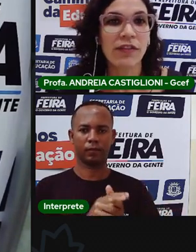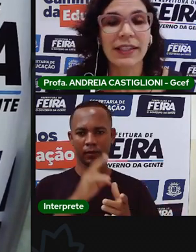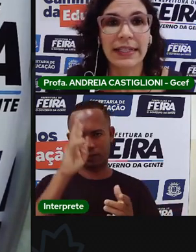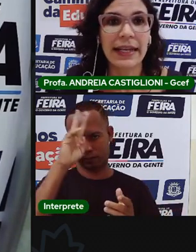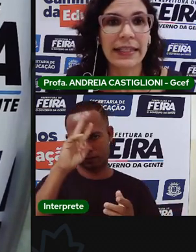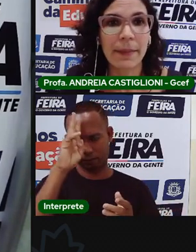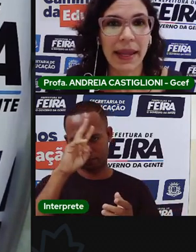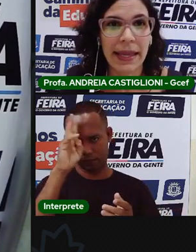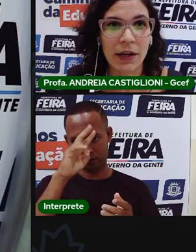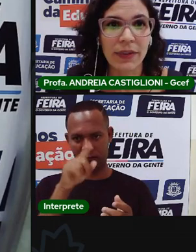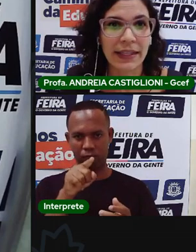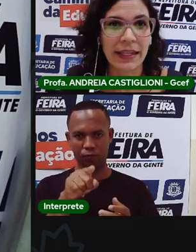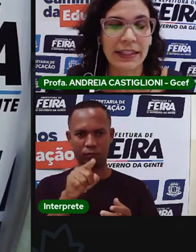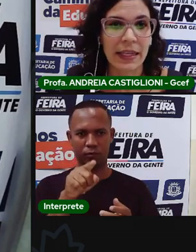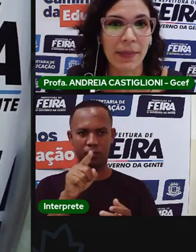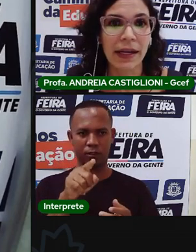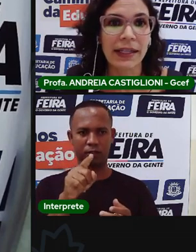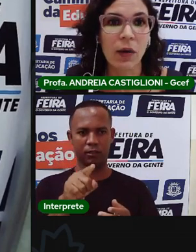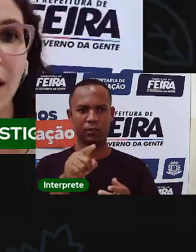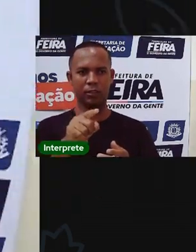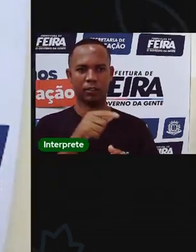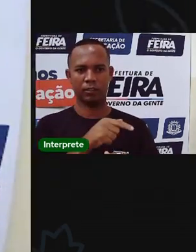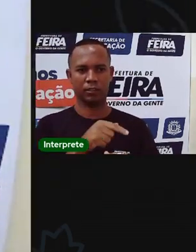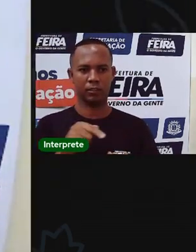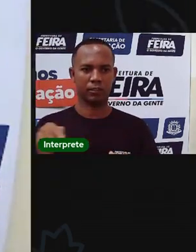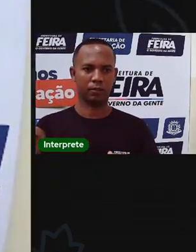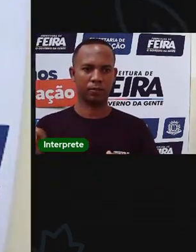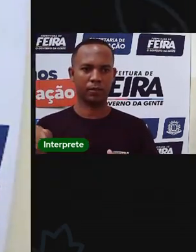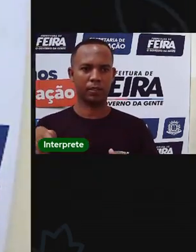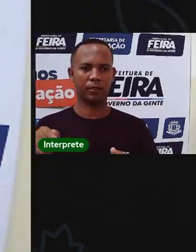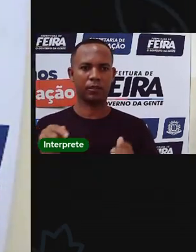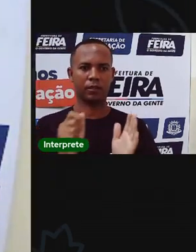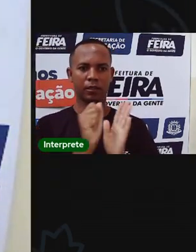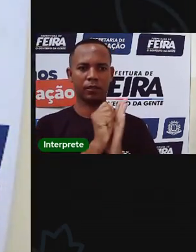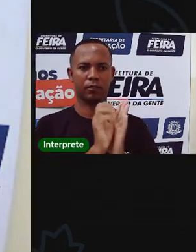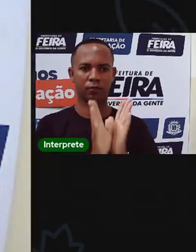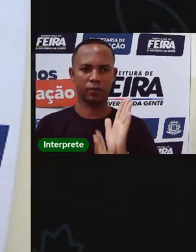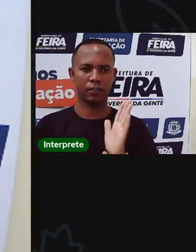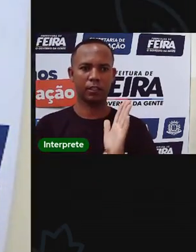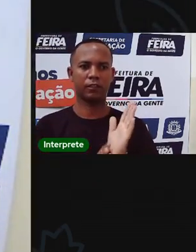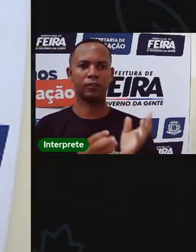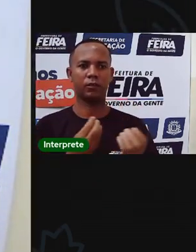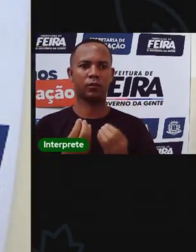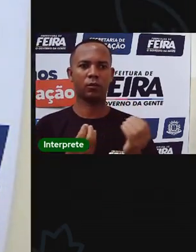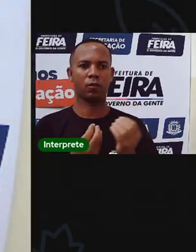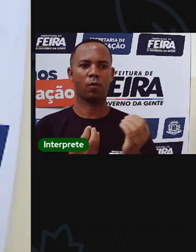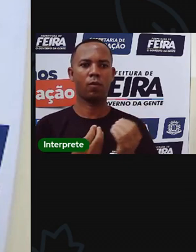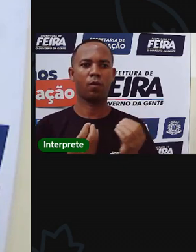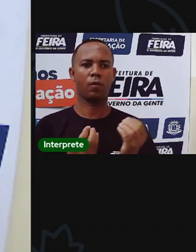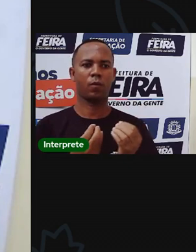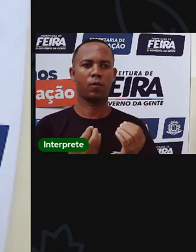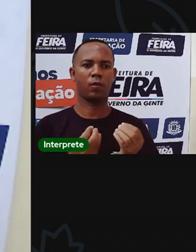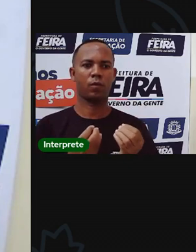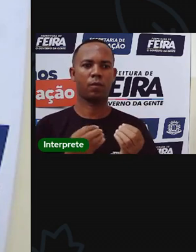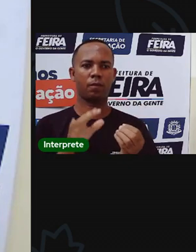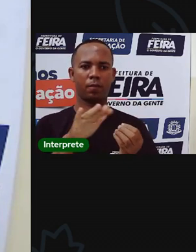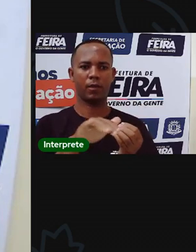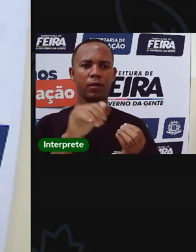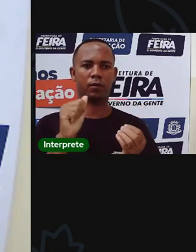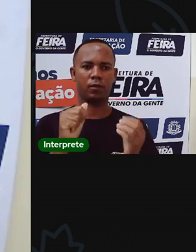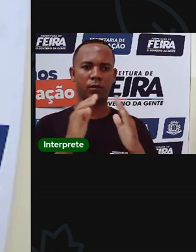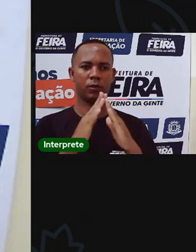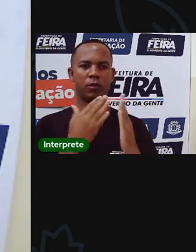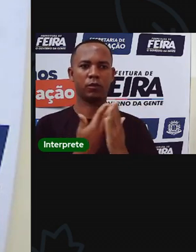relembrando que vocês receberam nessa semana uma atividade interdisciplinar. Então, vocês receberam na